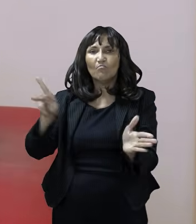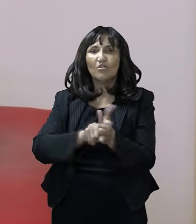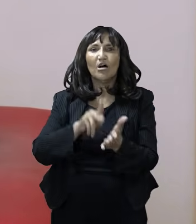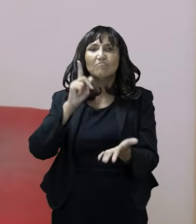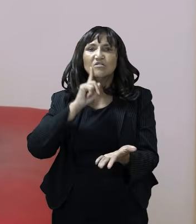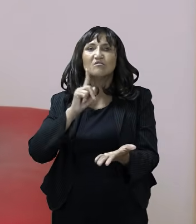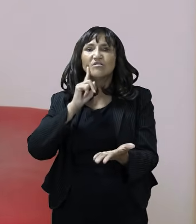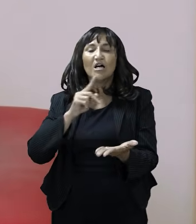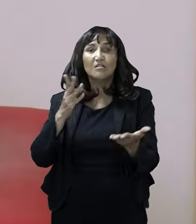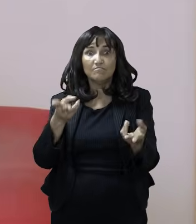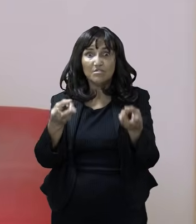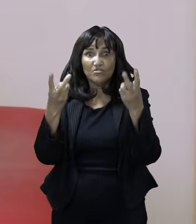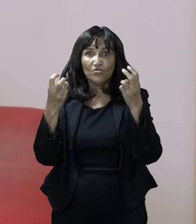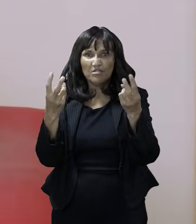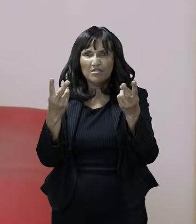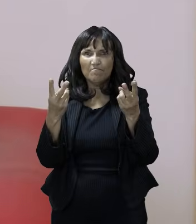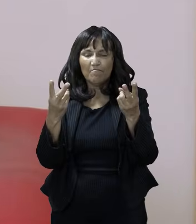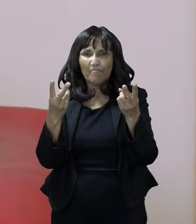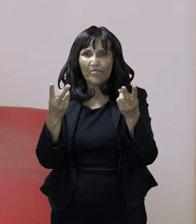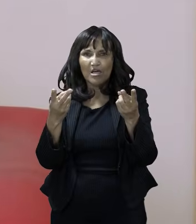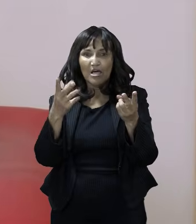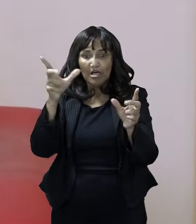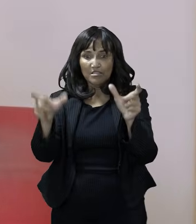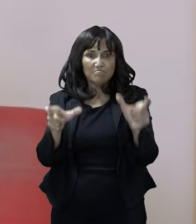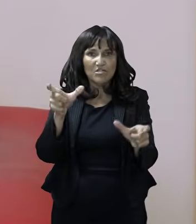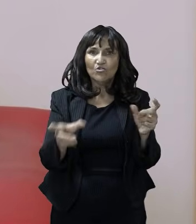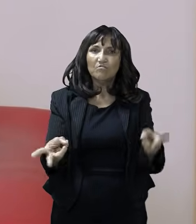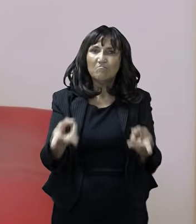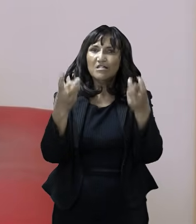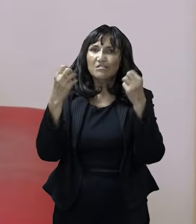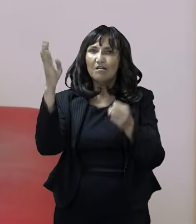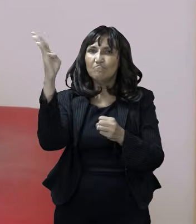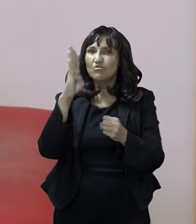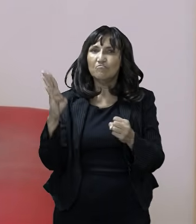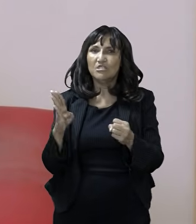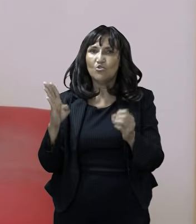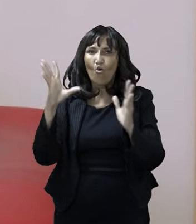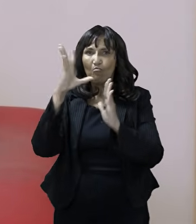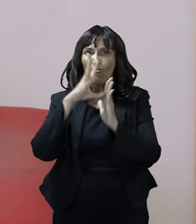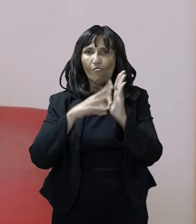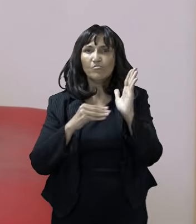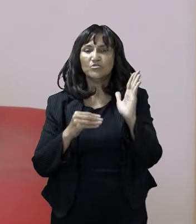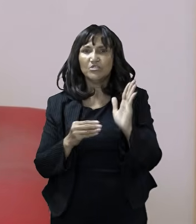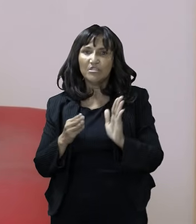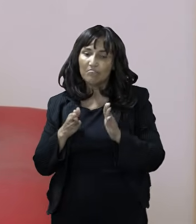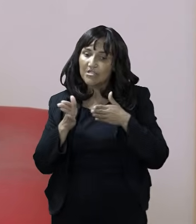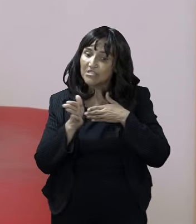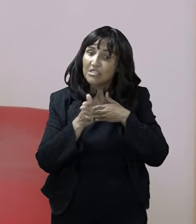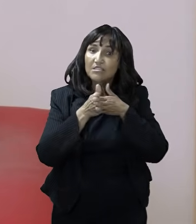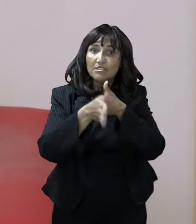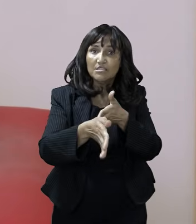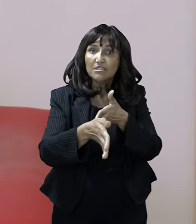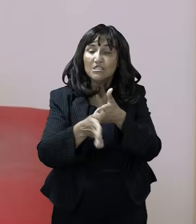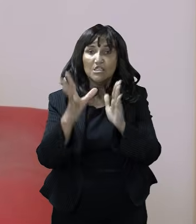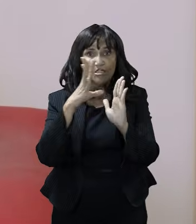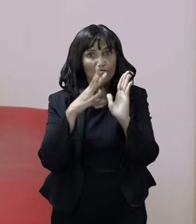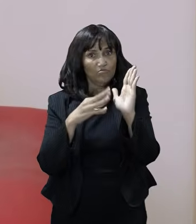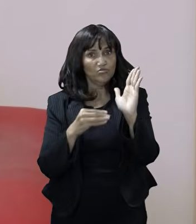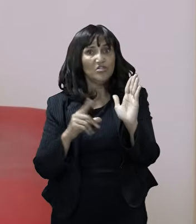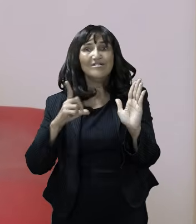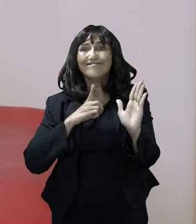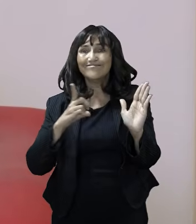pessoas enxergam o Brasil como quase como um modelo a ser seguido. E esse modelo tem